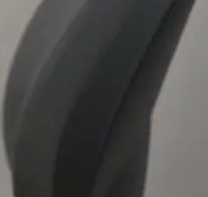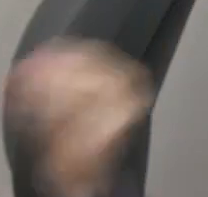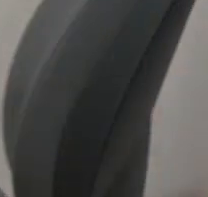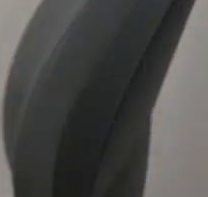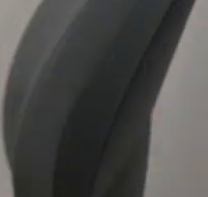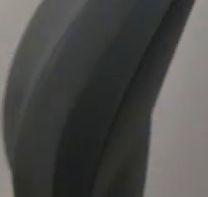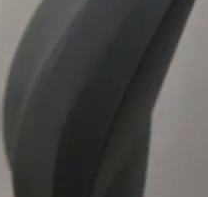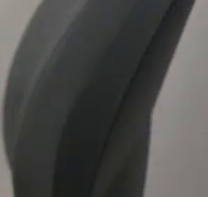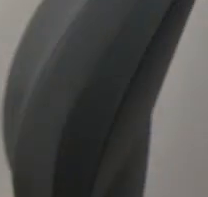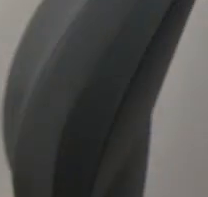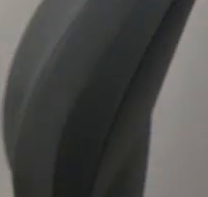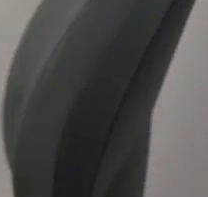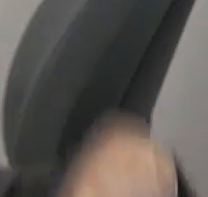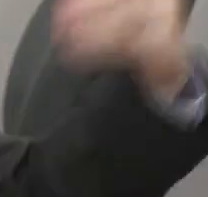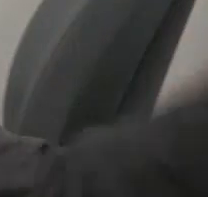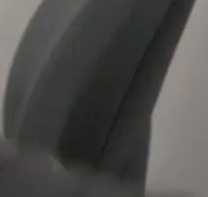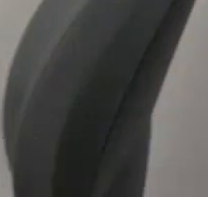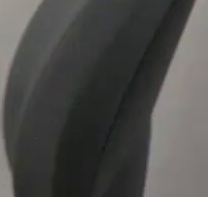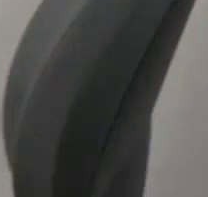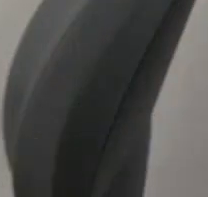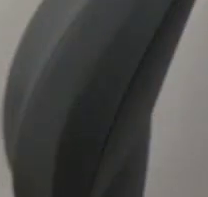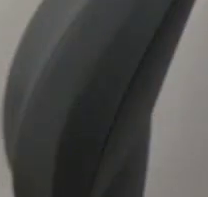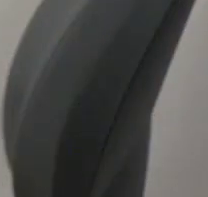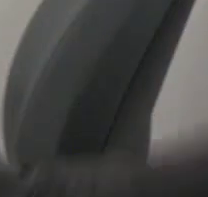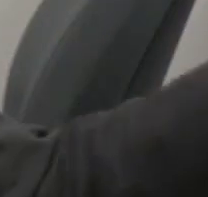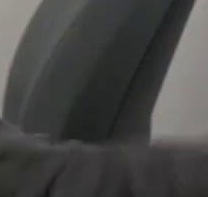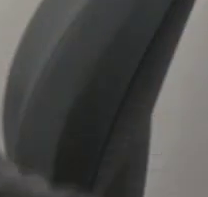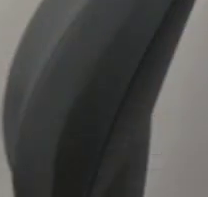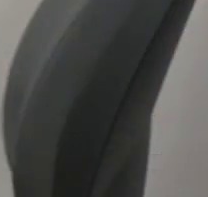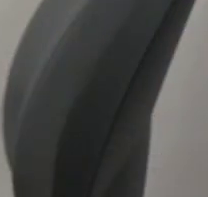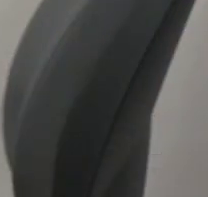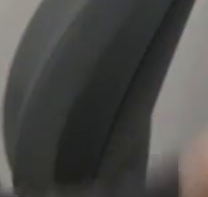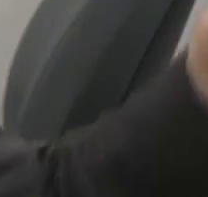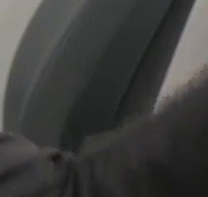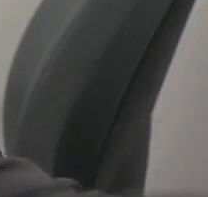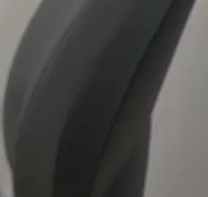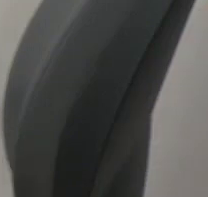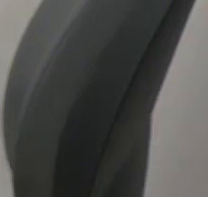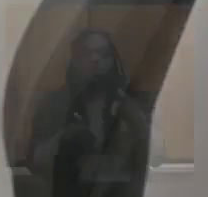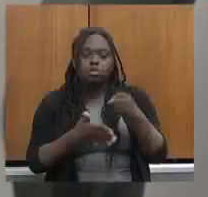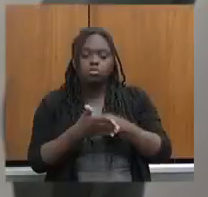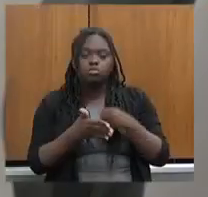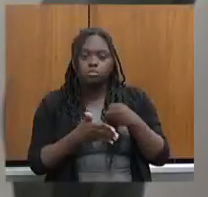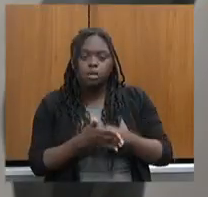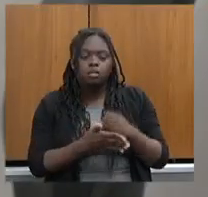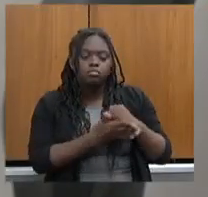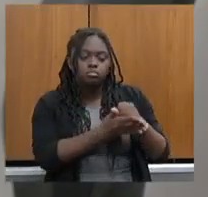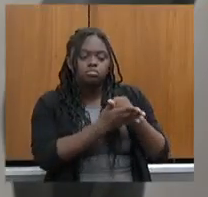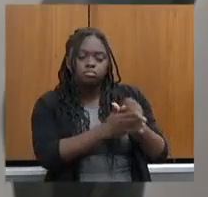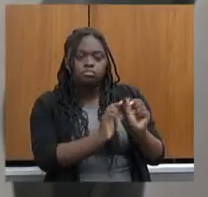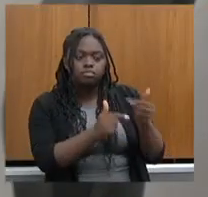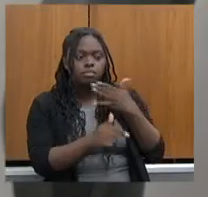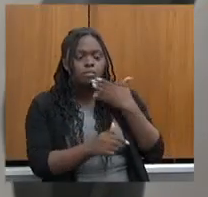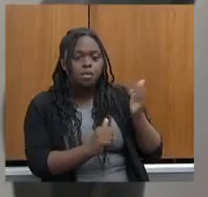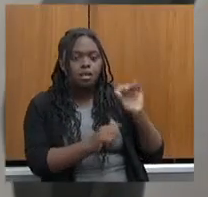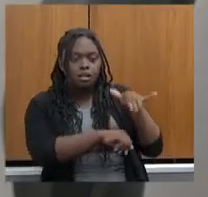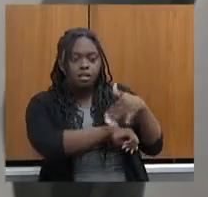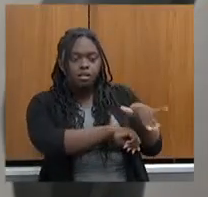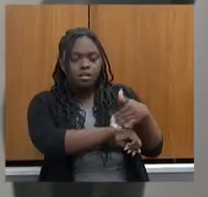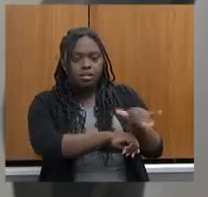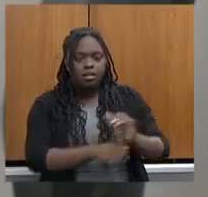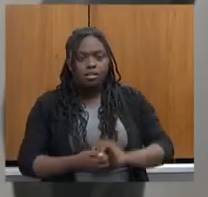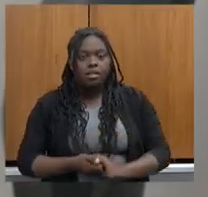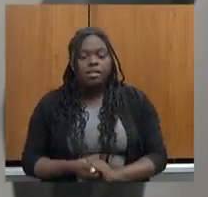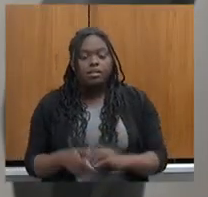do embate né do combate do Socorro daquilo que ele faz de melhora na rua e ele precisa